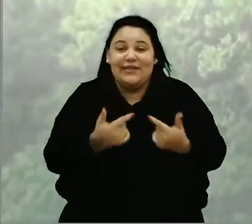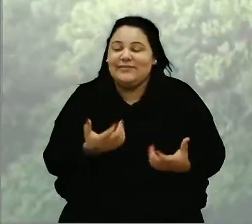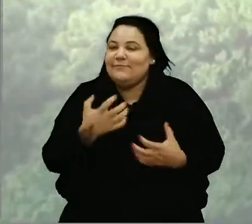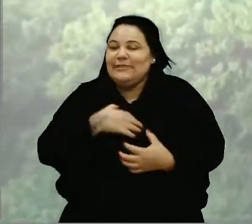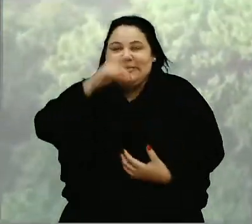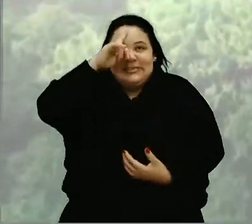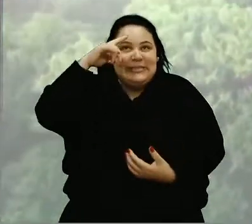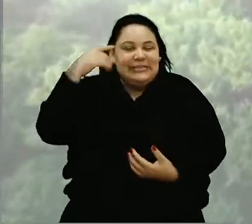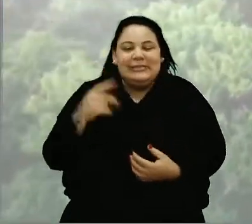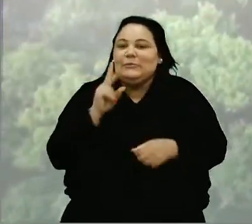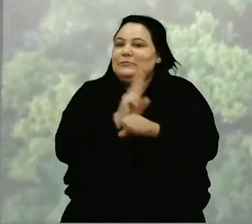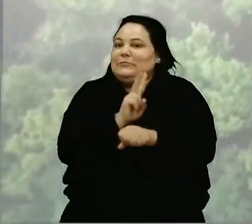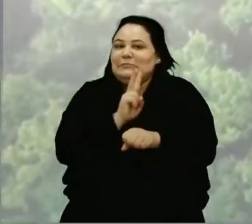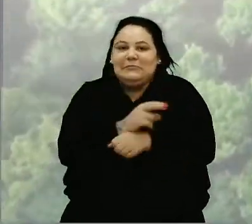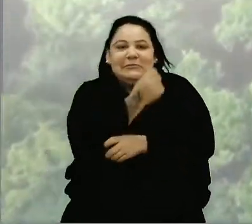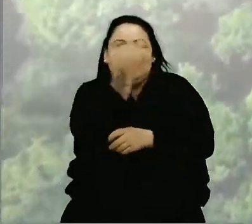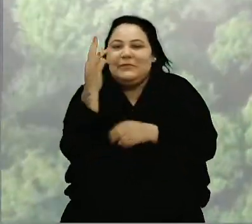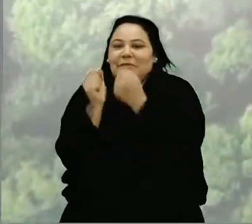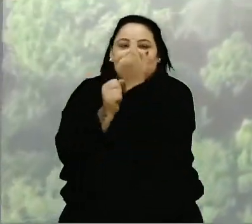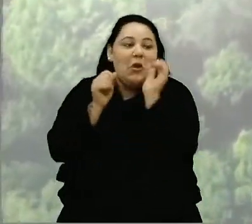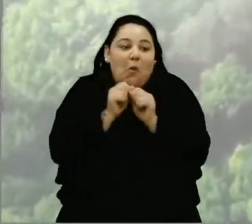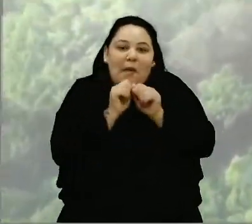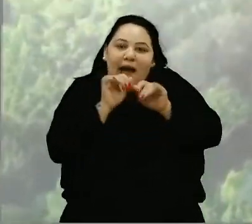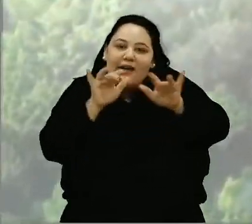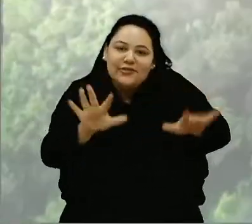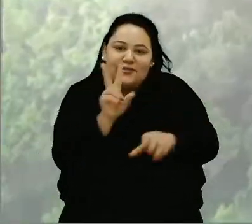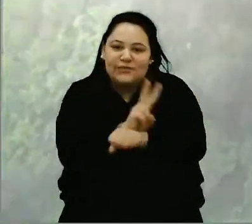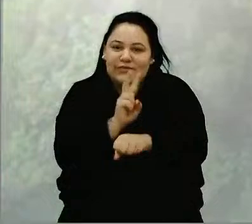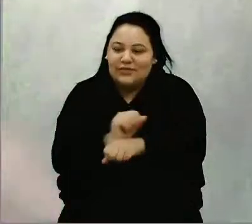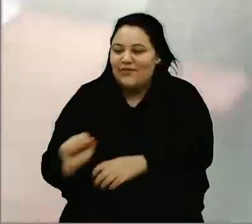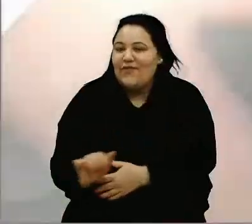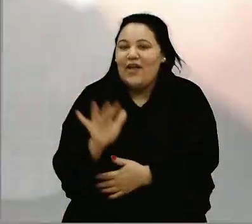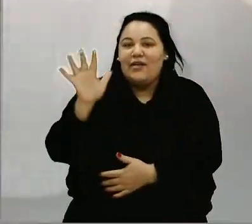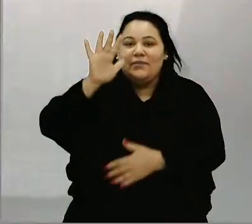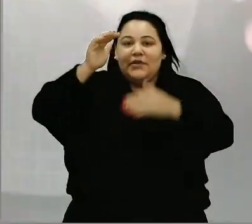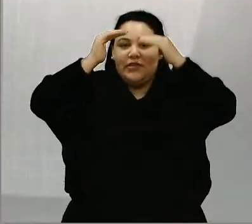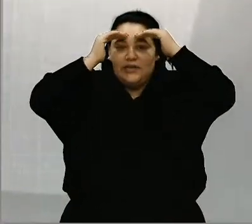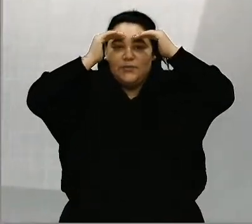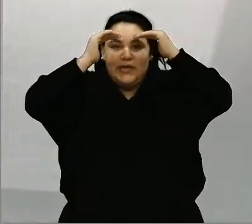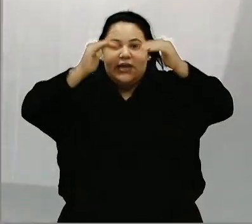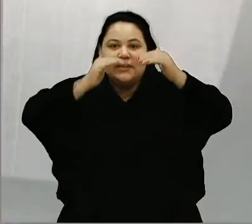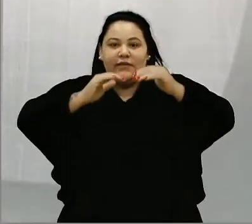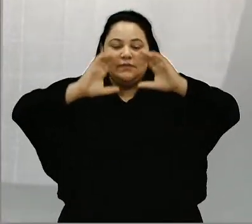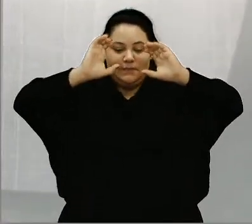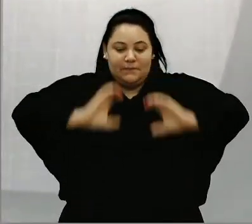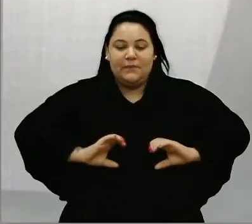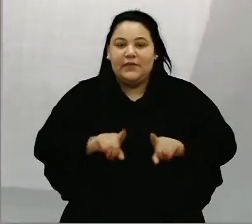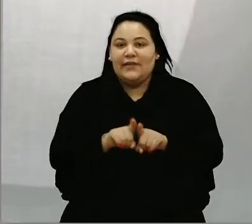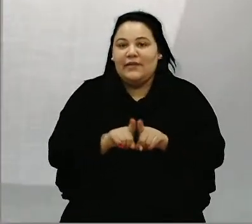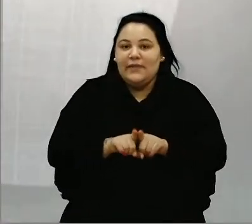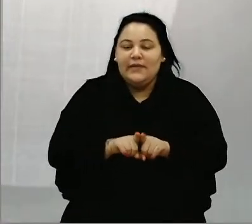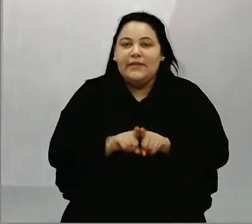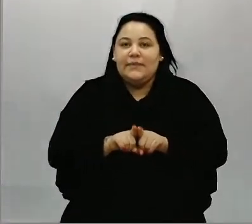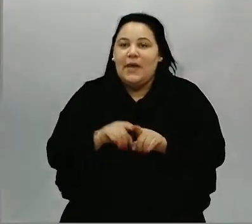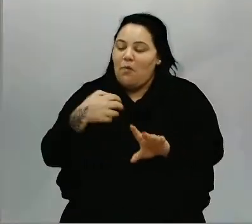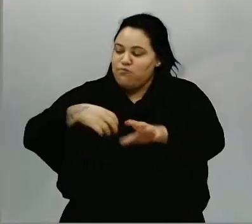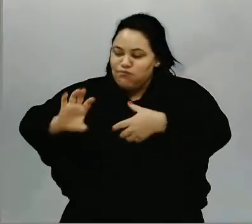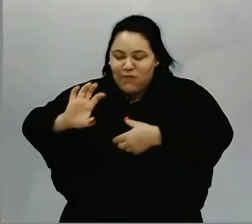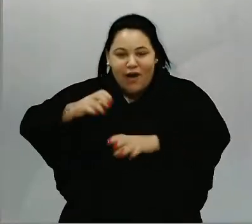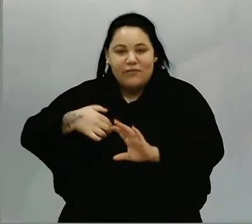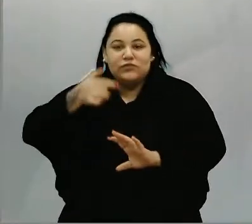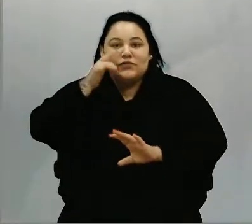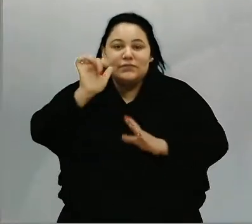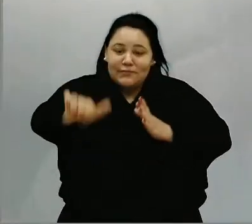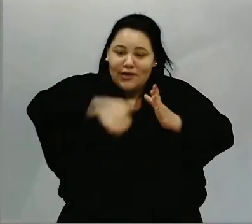ambiente, compartilhando e preservando os valores de trabalho e honestidade, sempre se colocando no lugar do próximo para melhorar o